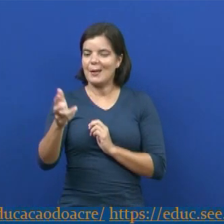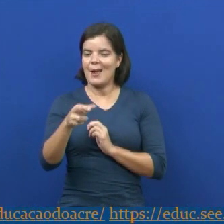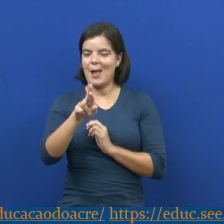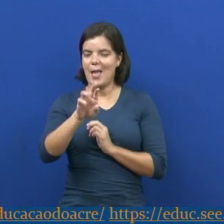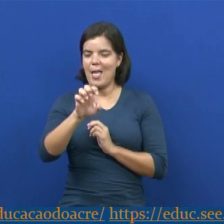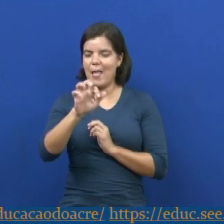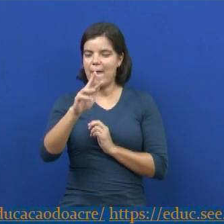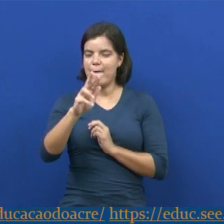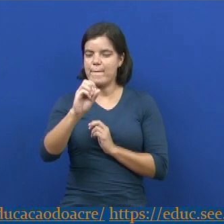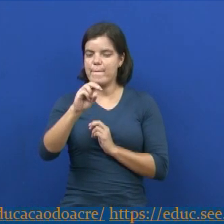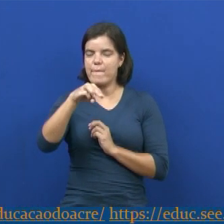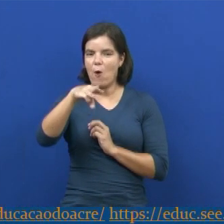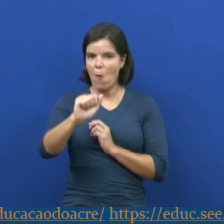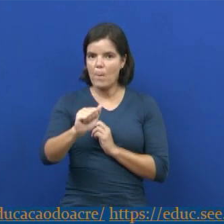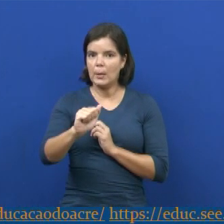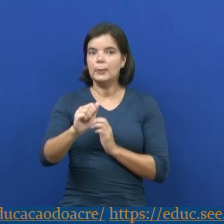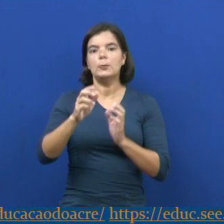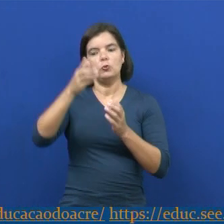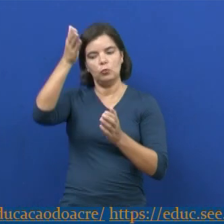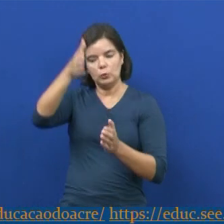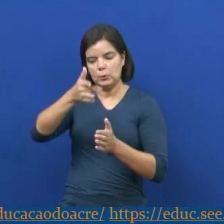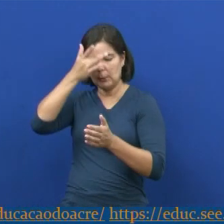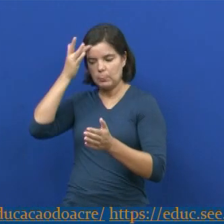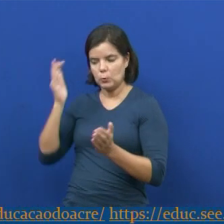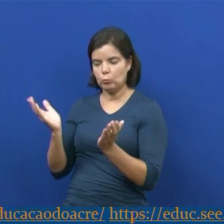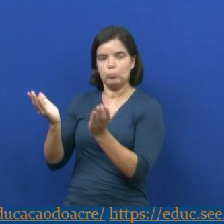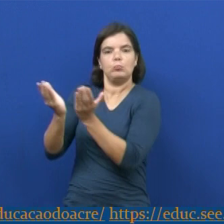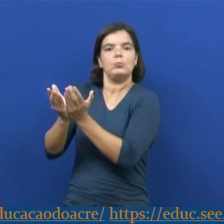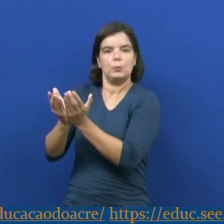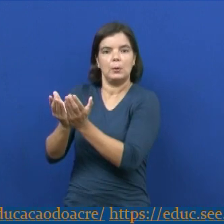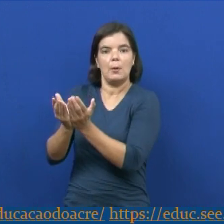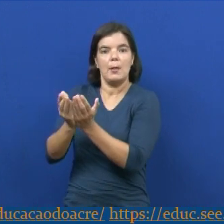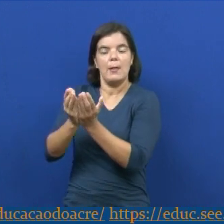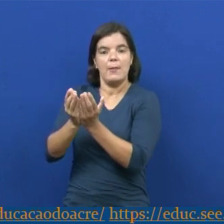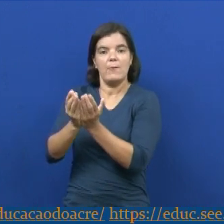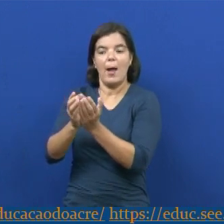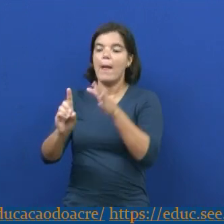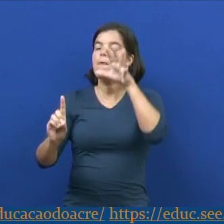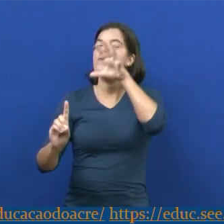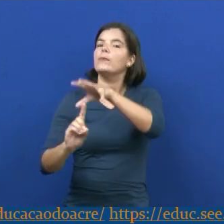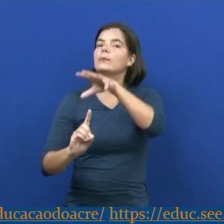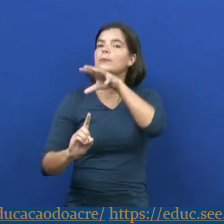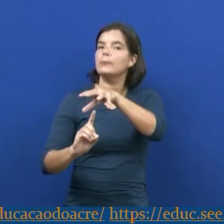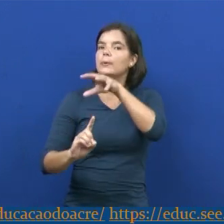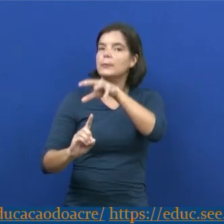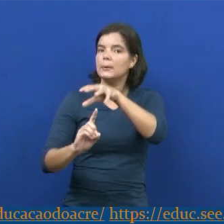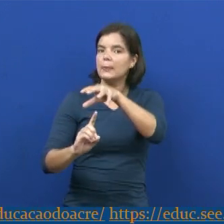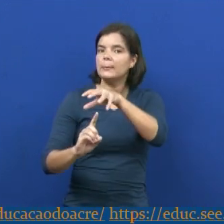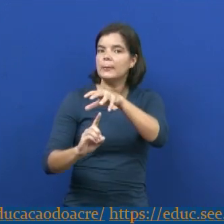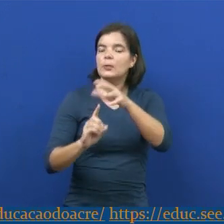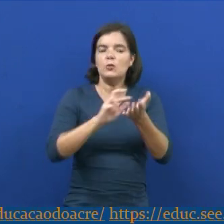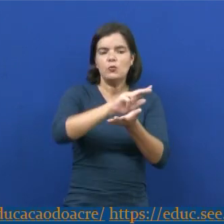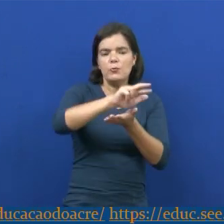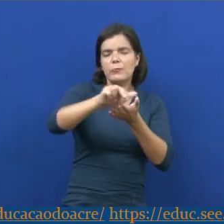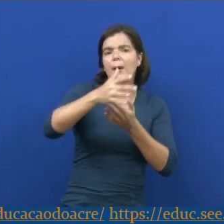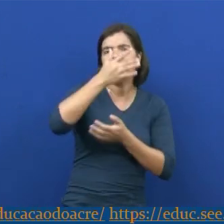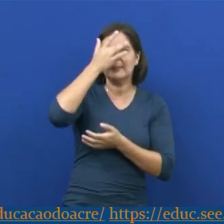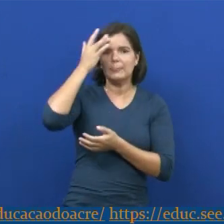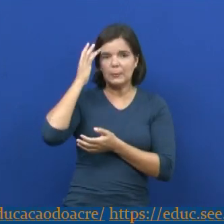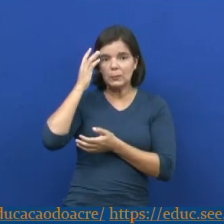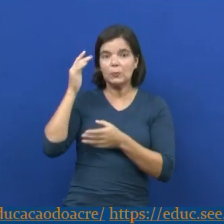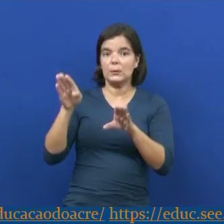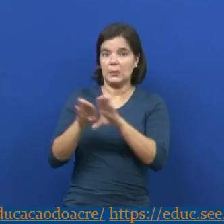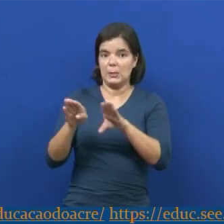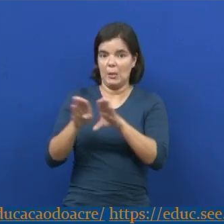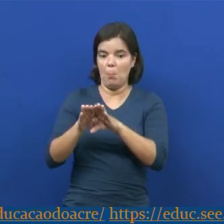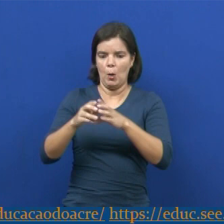né, diante dessa situação protestante. E ela vai acabar influenciando na Inquisição e também, já